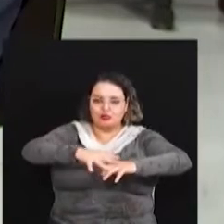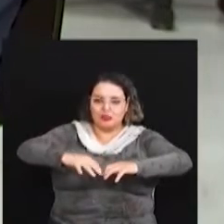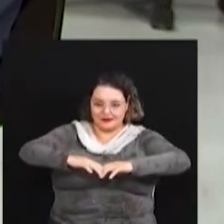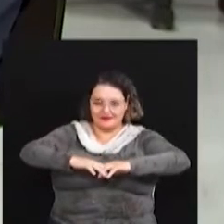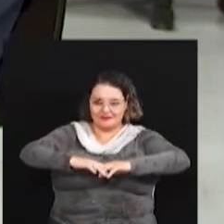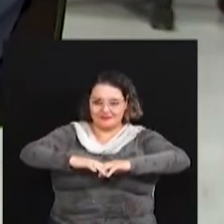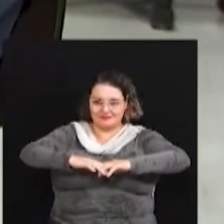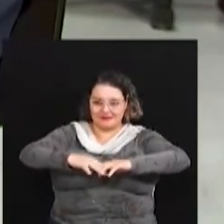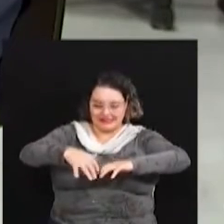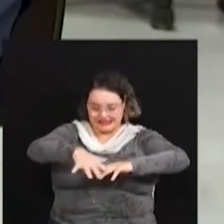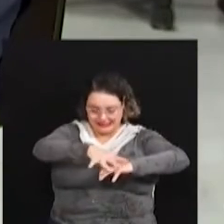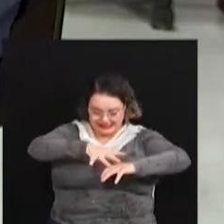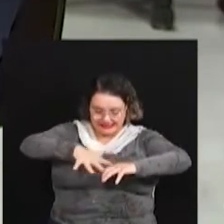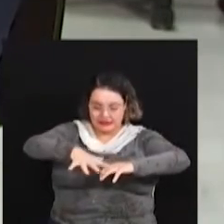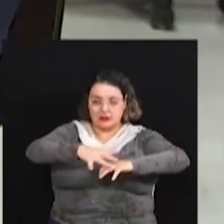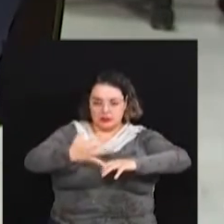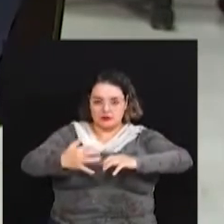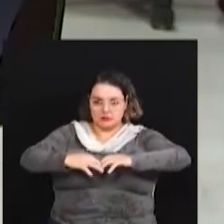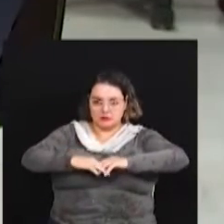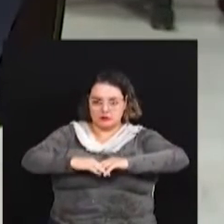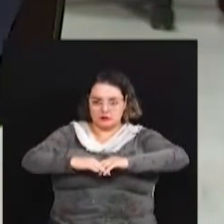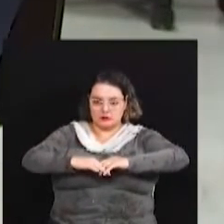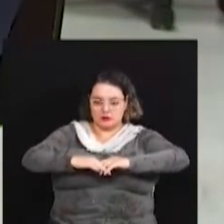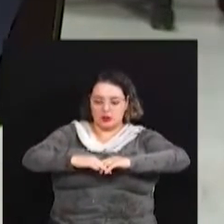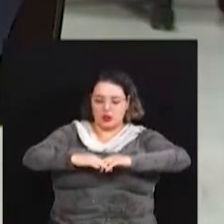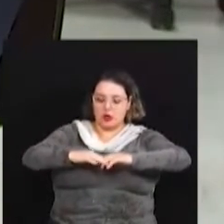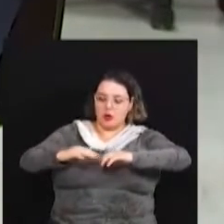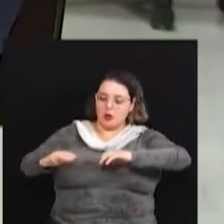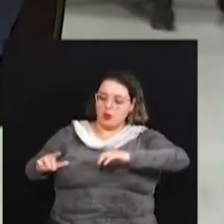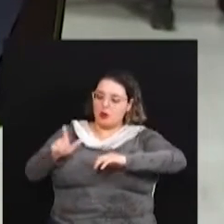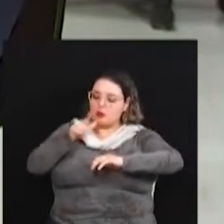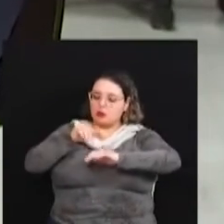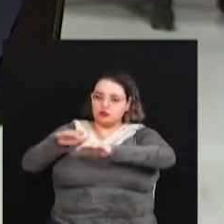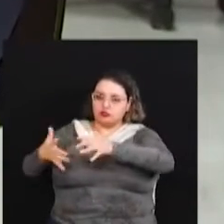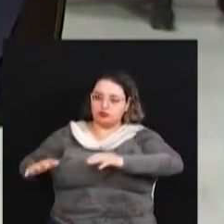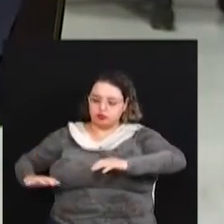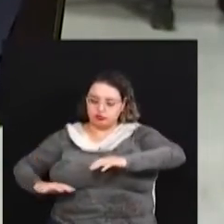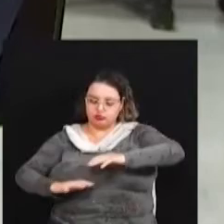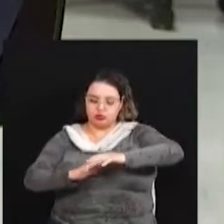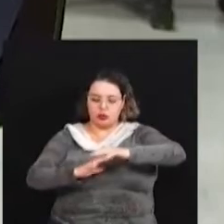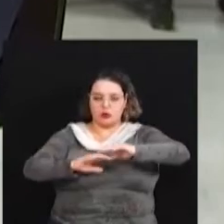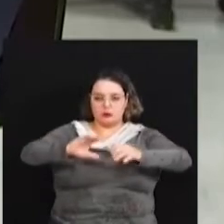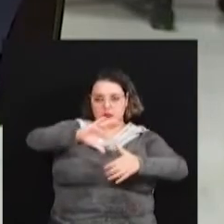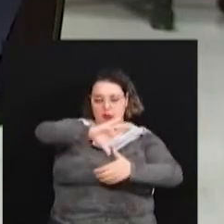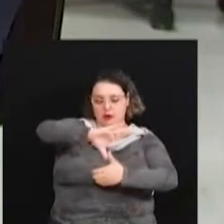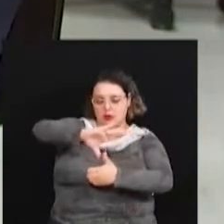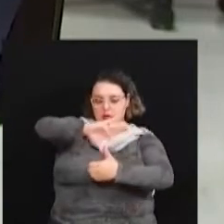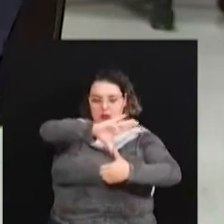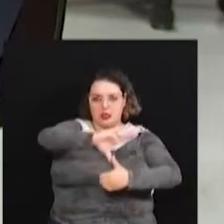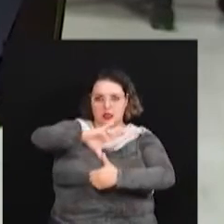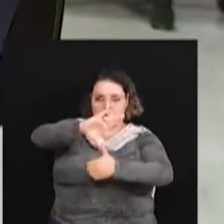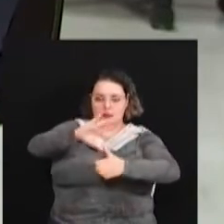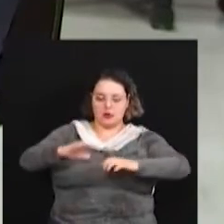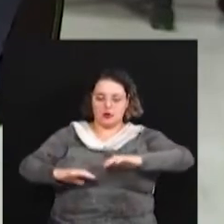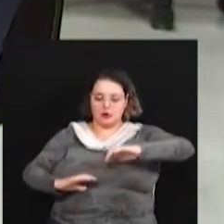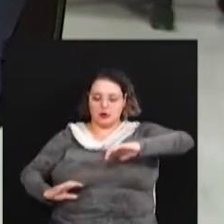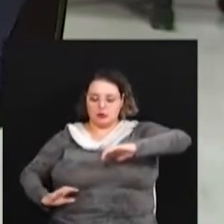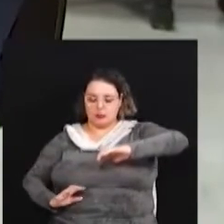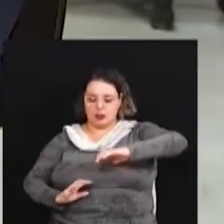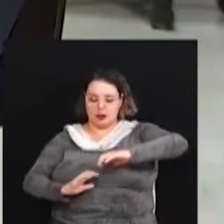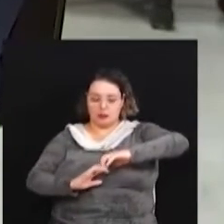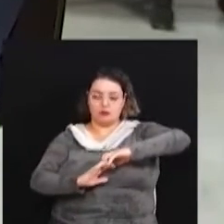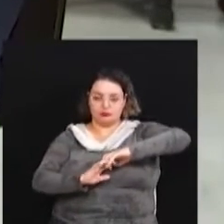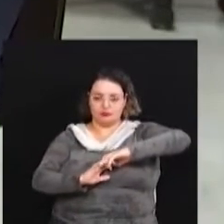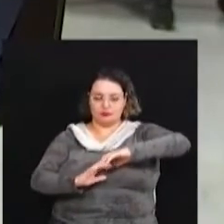de encontro de duas placas. Tem uma placa que vem do Pacífico, entra por baixo da América do Sul, e a placa da América do Sul cavalga por cima